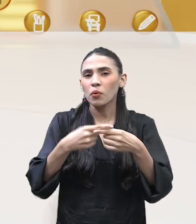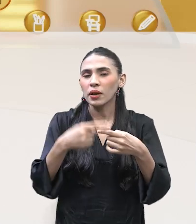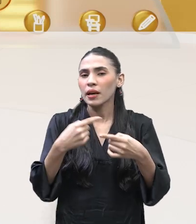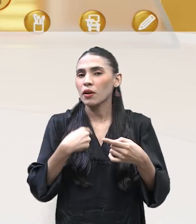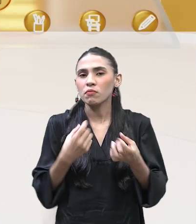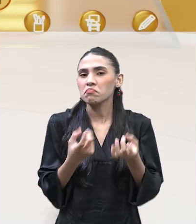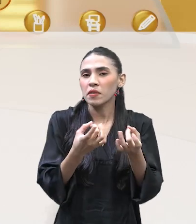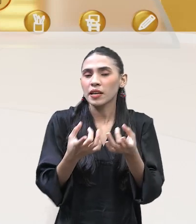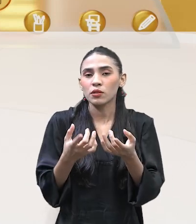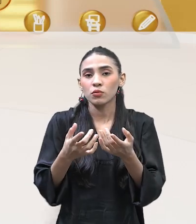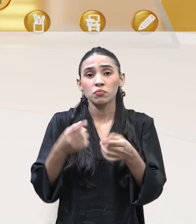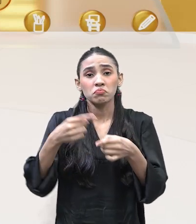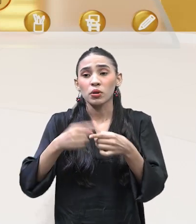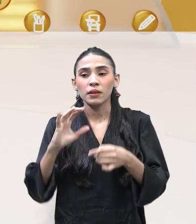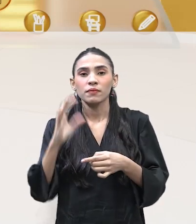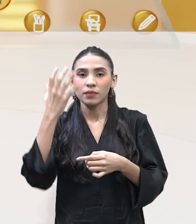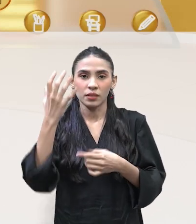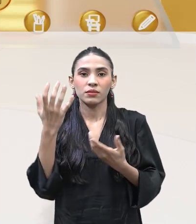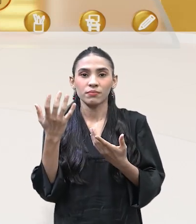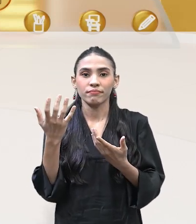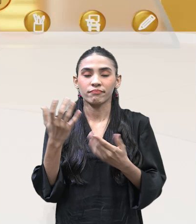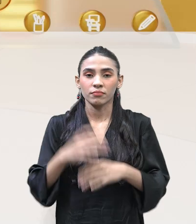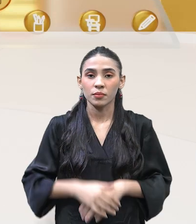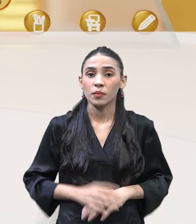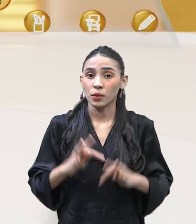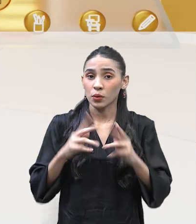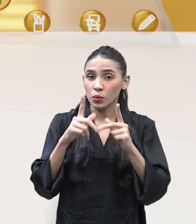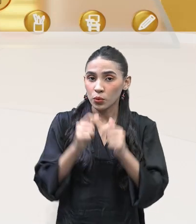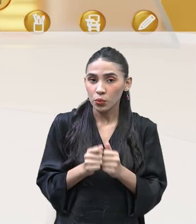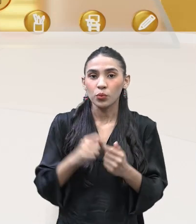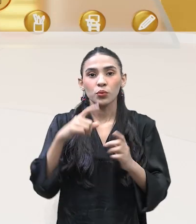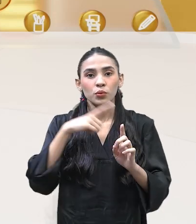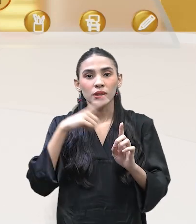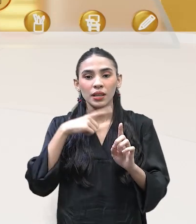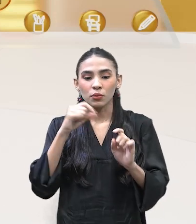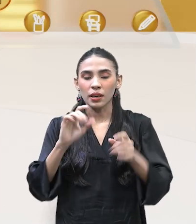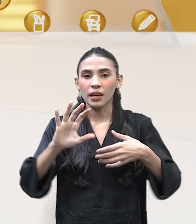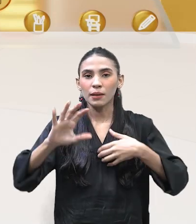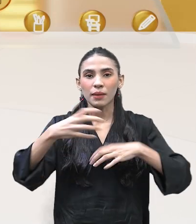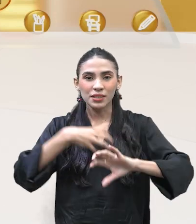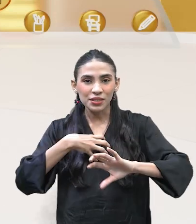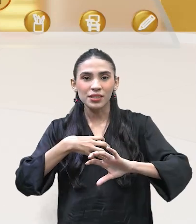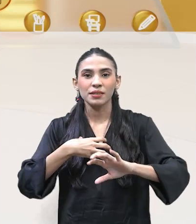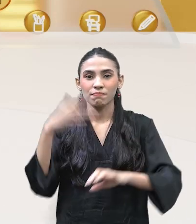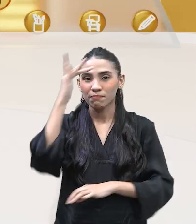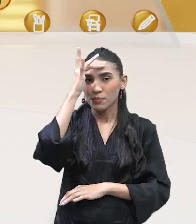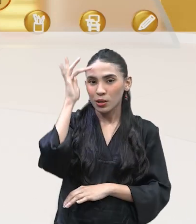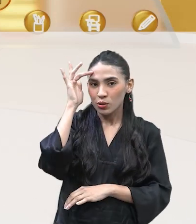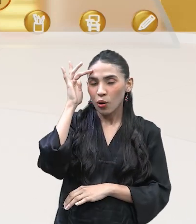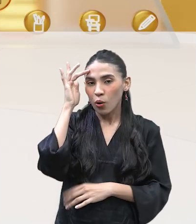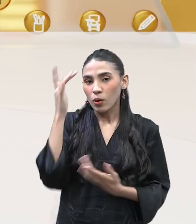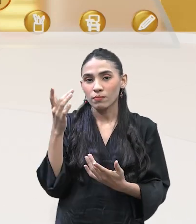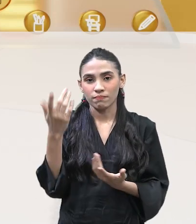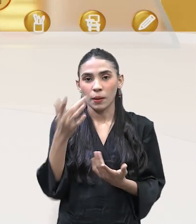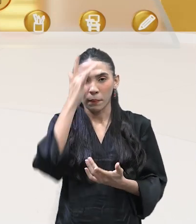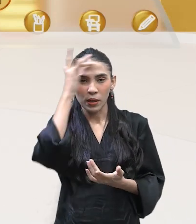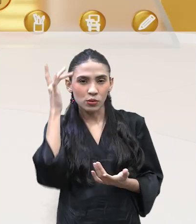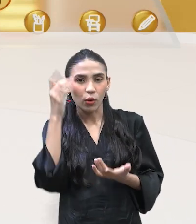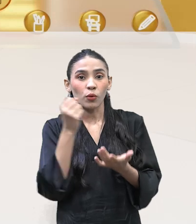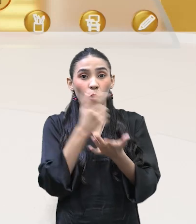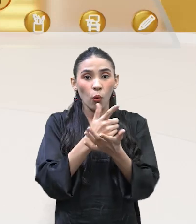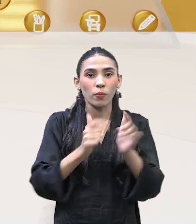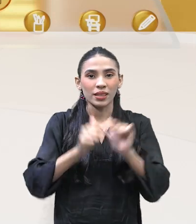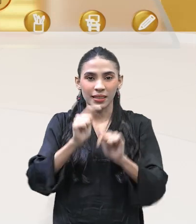é a situação que eles estão passando, e tudo isso gera uma certa empatia com a pessoa que está ali, com o cliente que está sendo